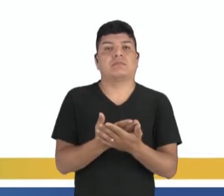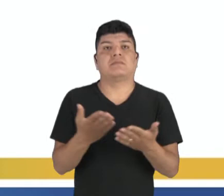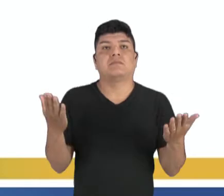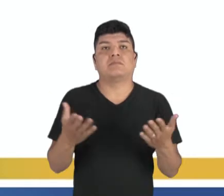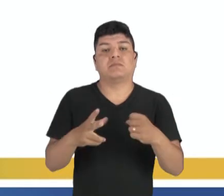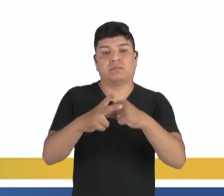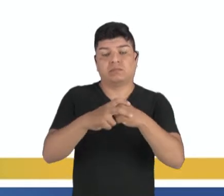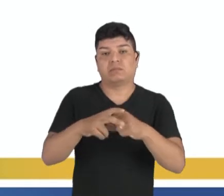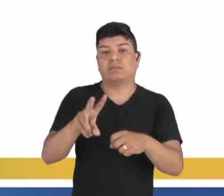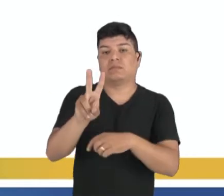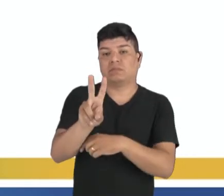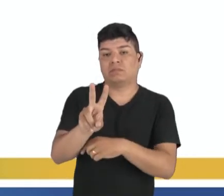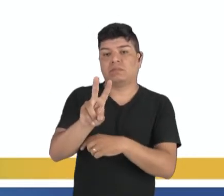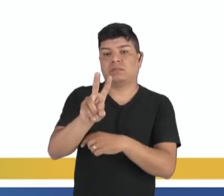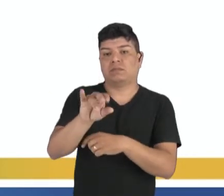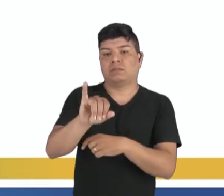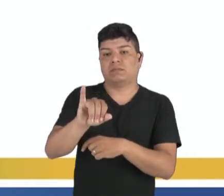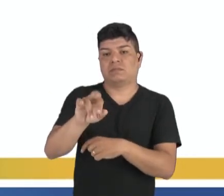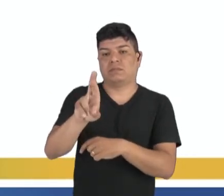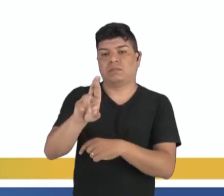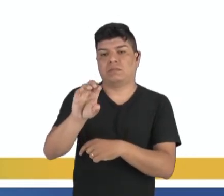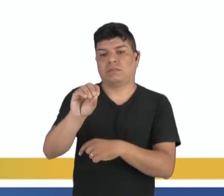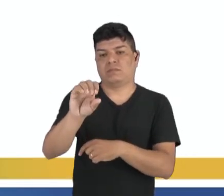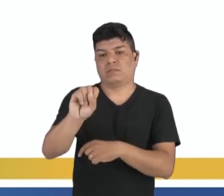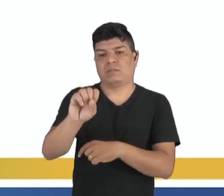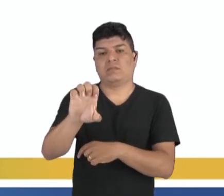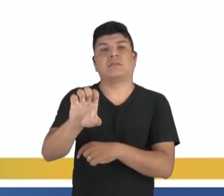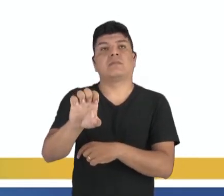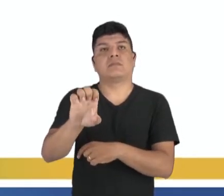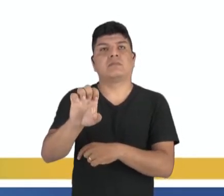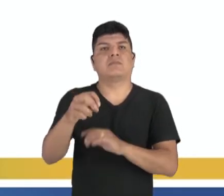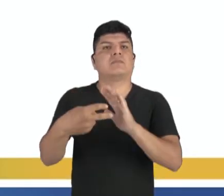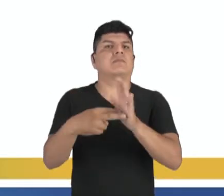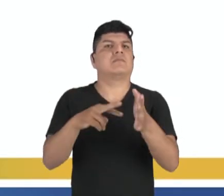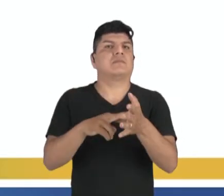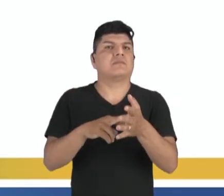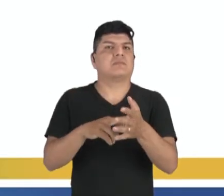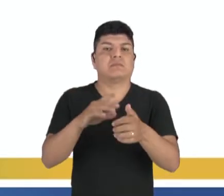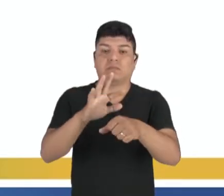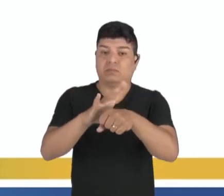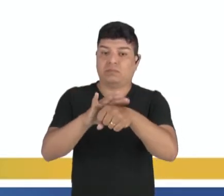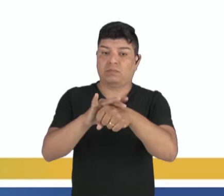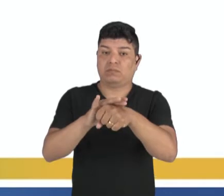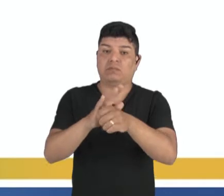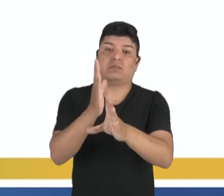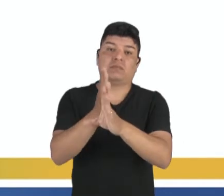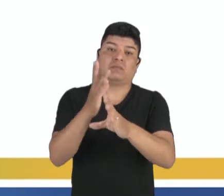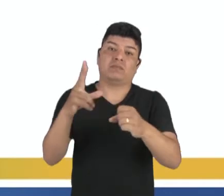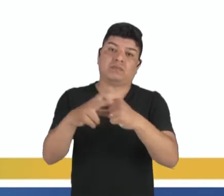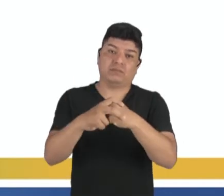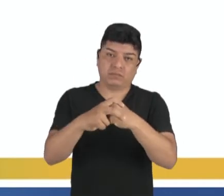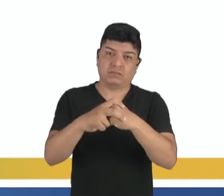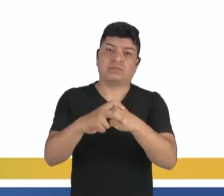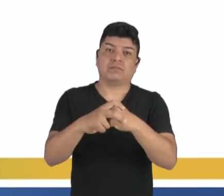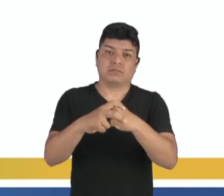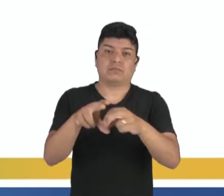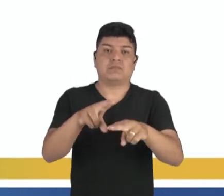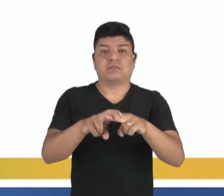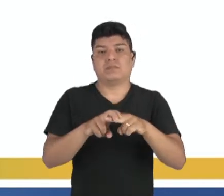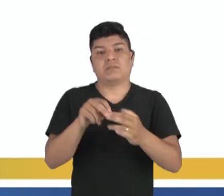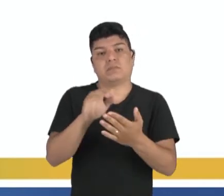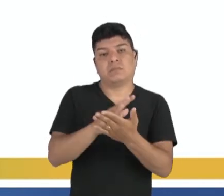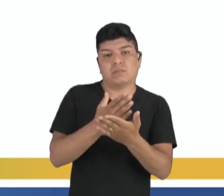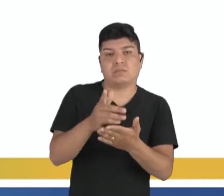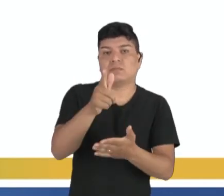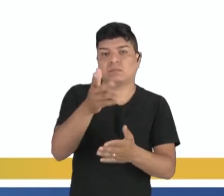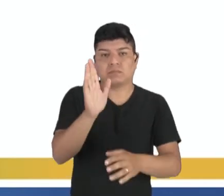são as chamadas de viroses. As viroses nada mais são do que doenças causadas por vírus. Então pode ser que alguma